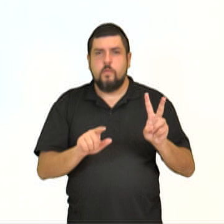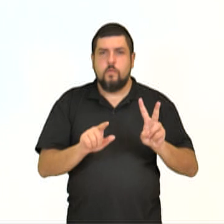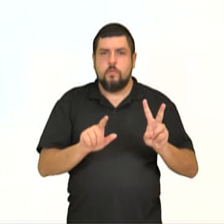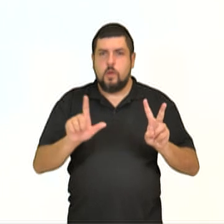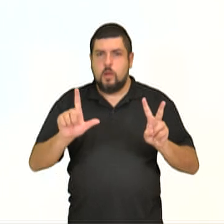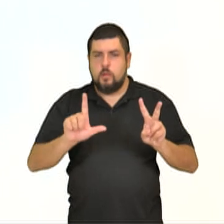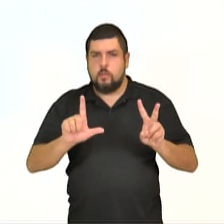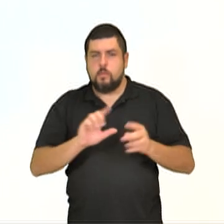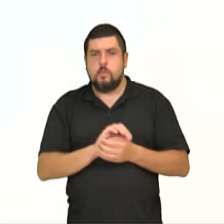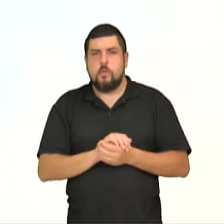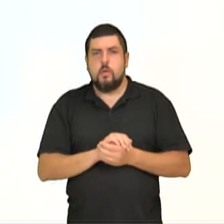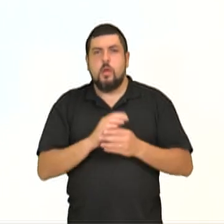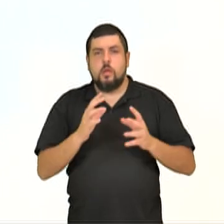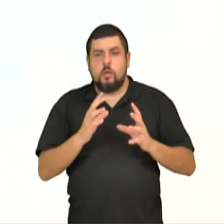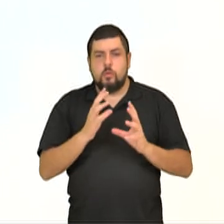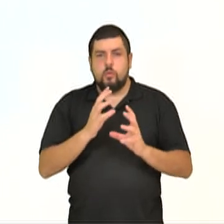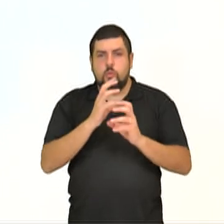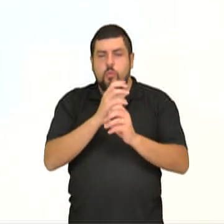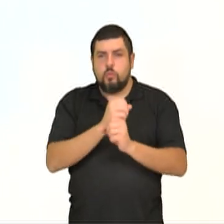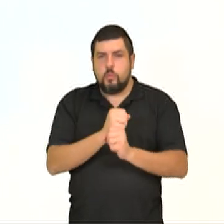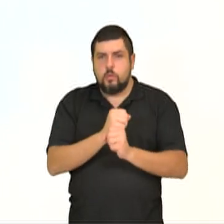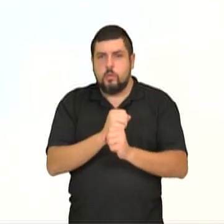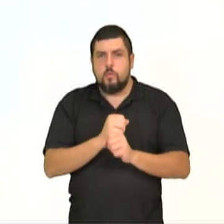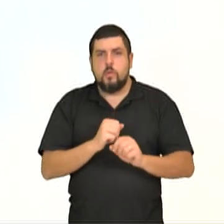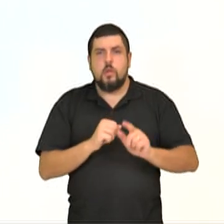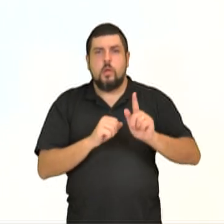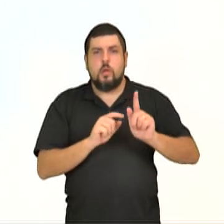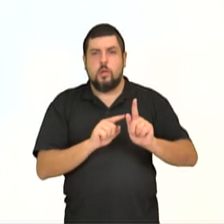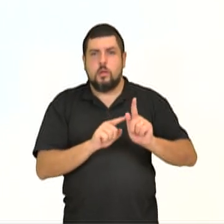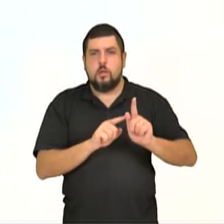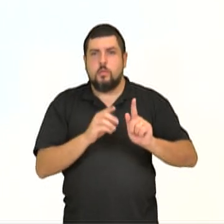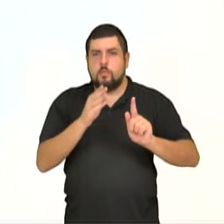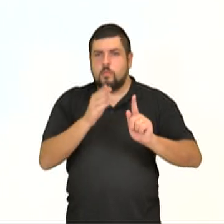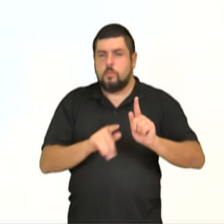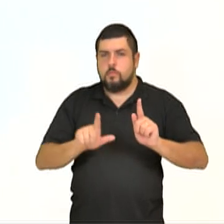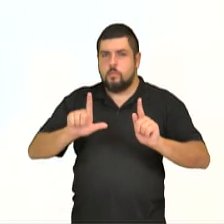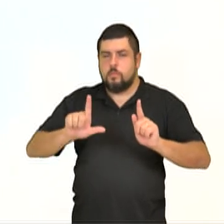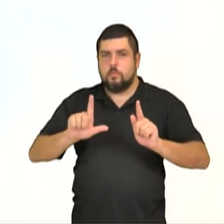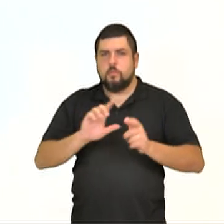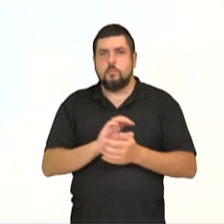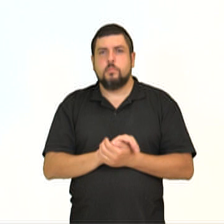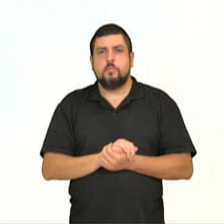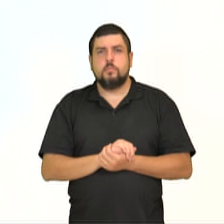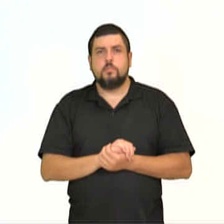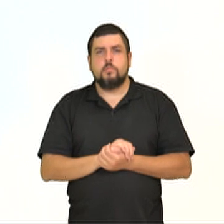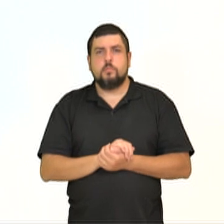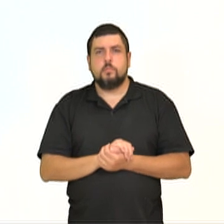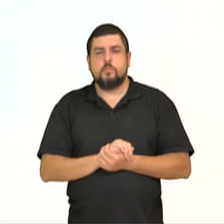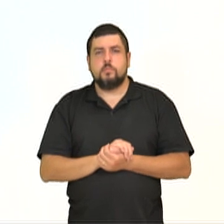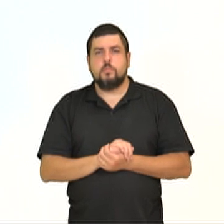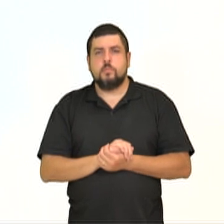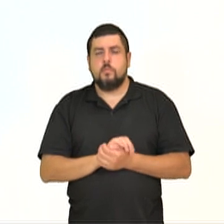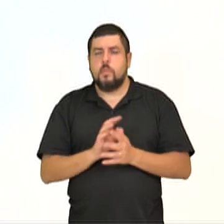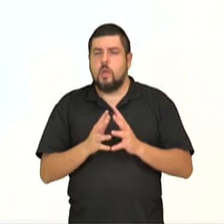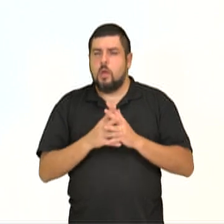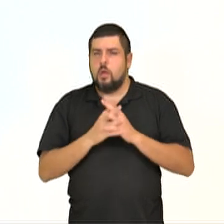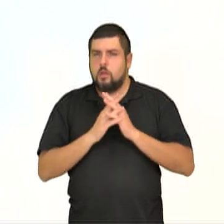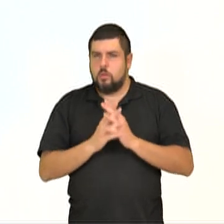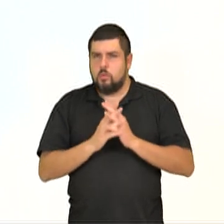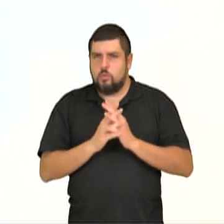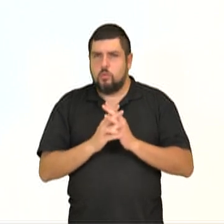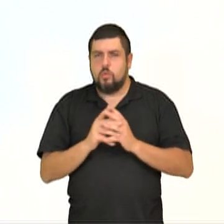comum me fornece a unidade gramas por litros. Não confunda